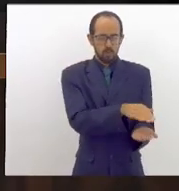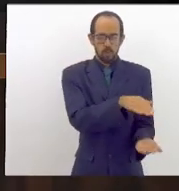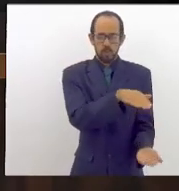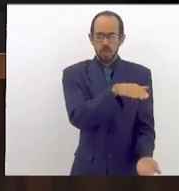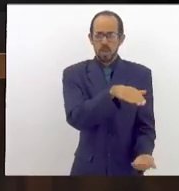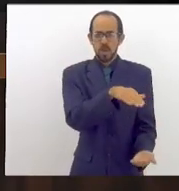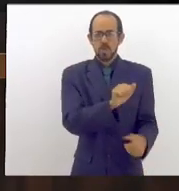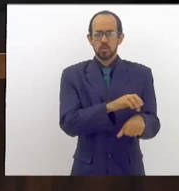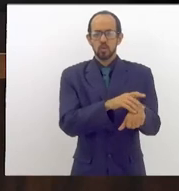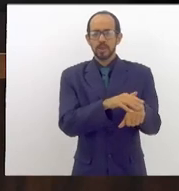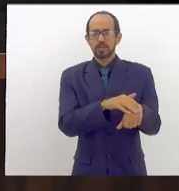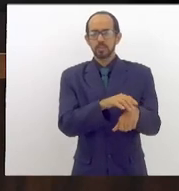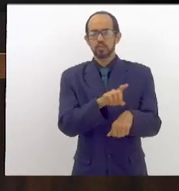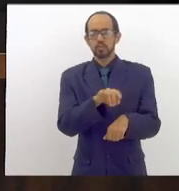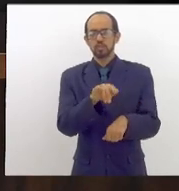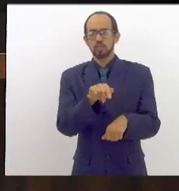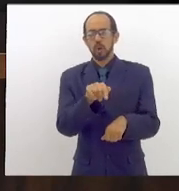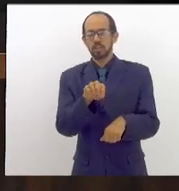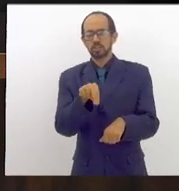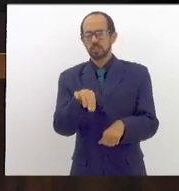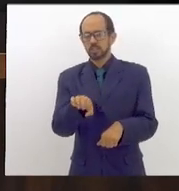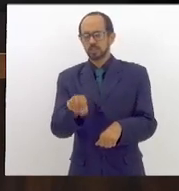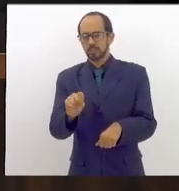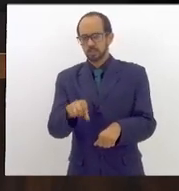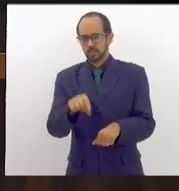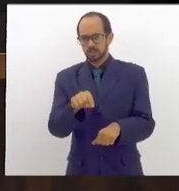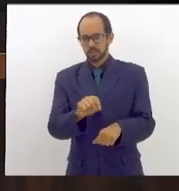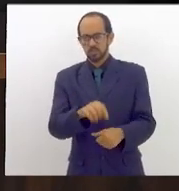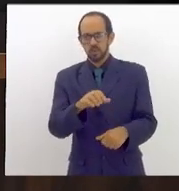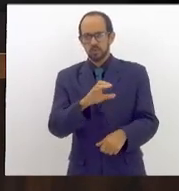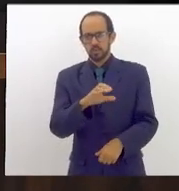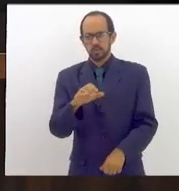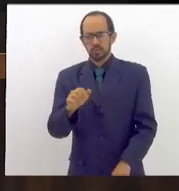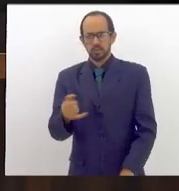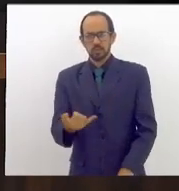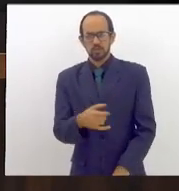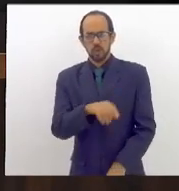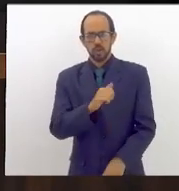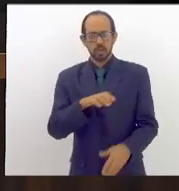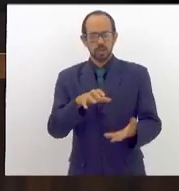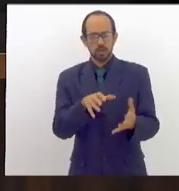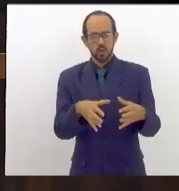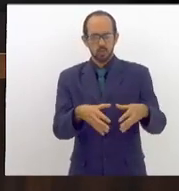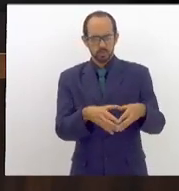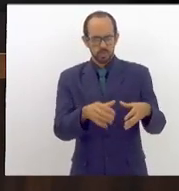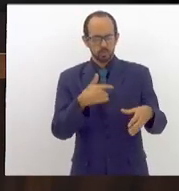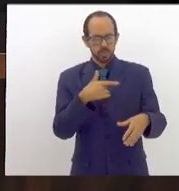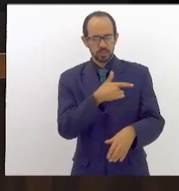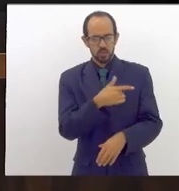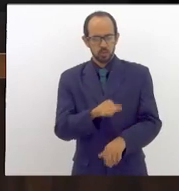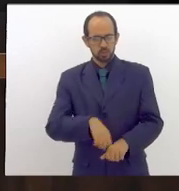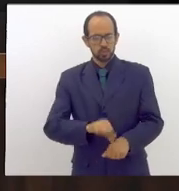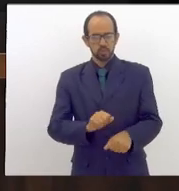diógenespendendo de pareceres as comissões condição de Justiça saúde orçamento sobre as emendas de plenário